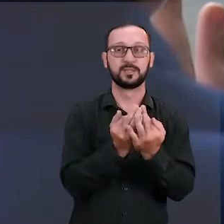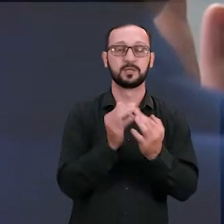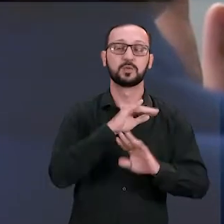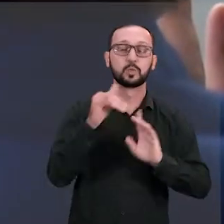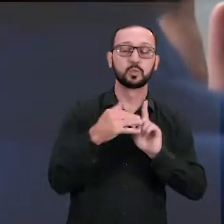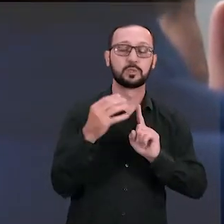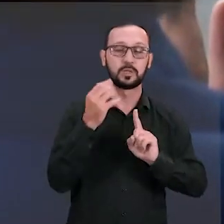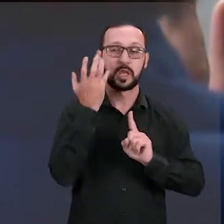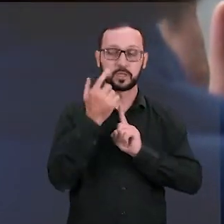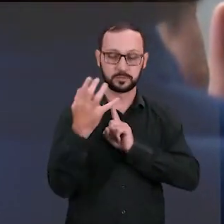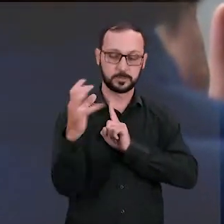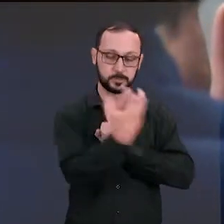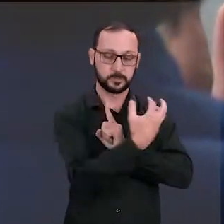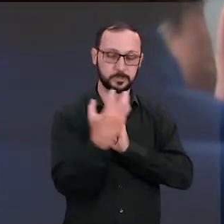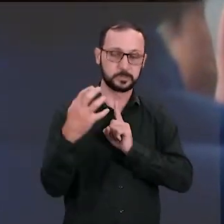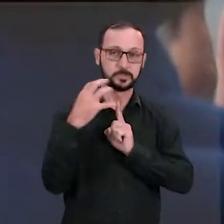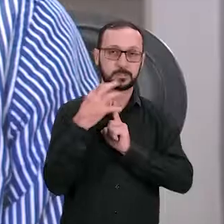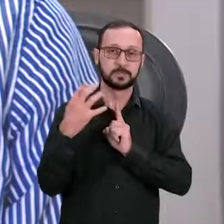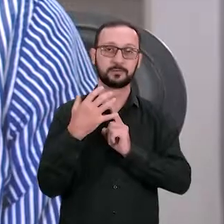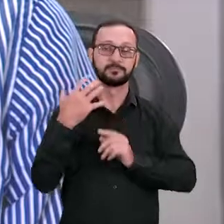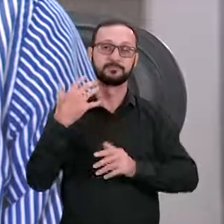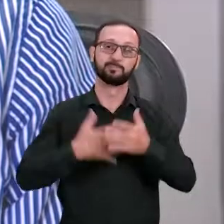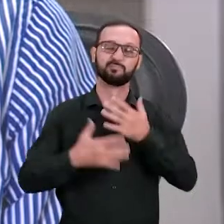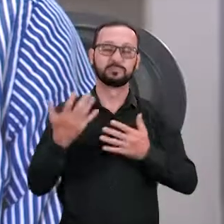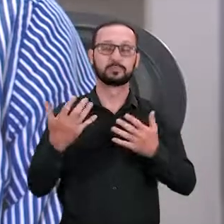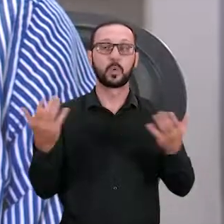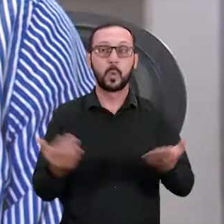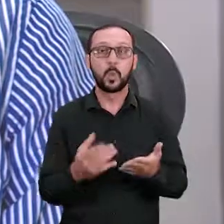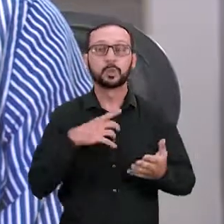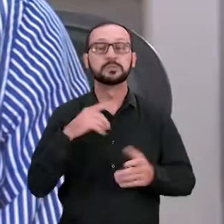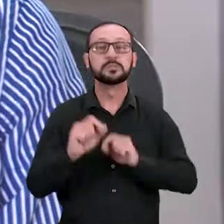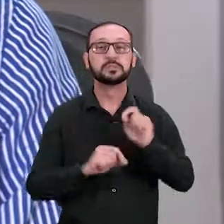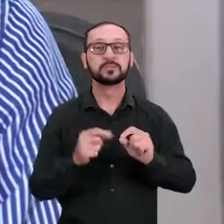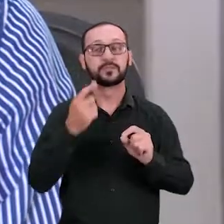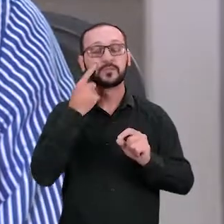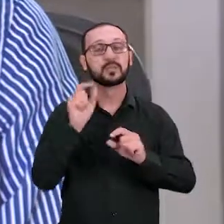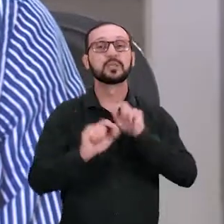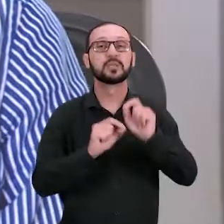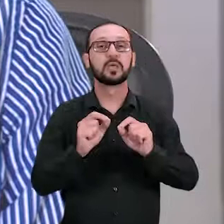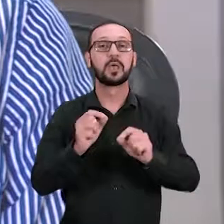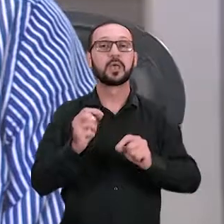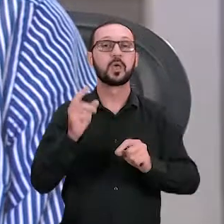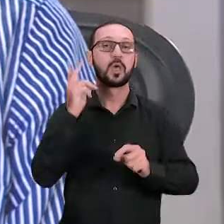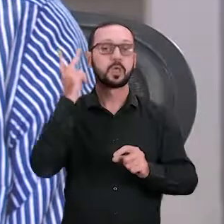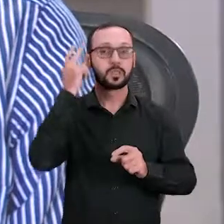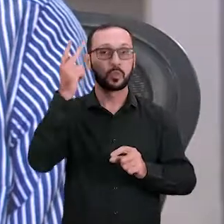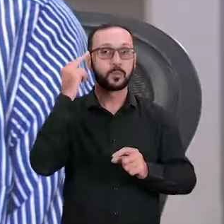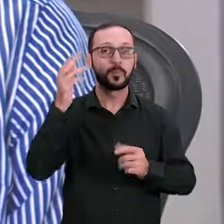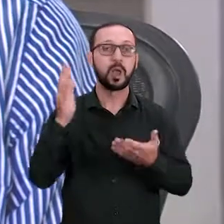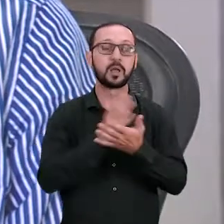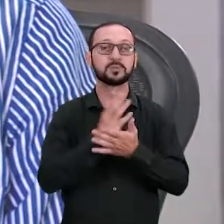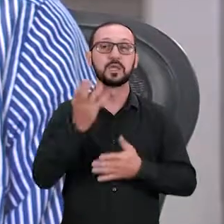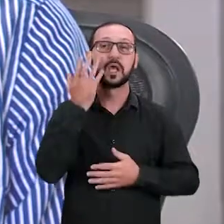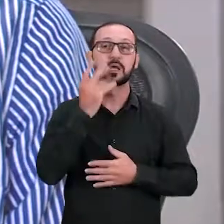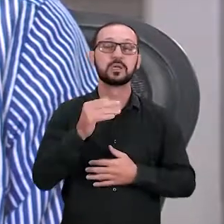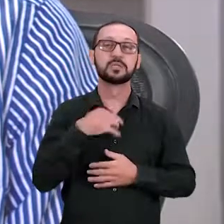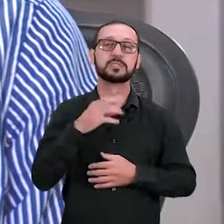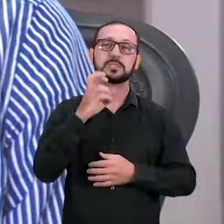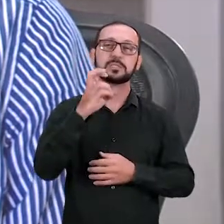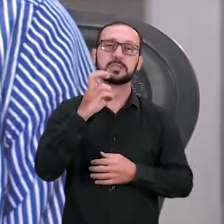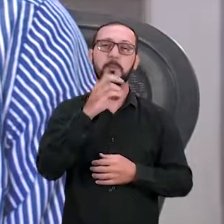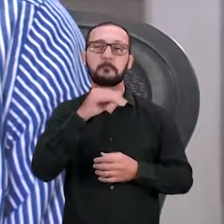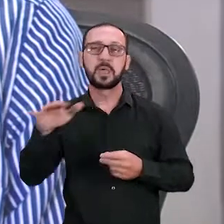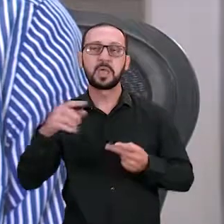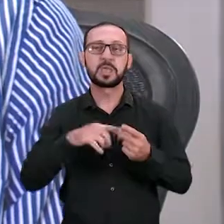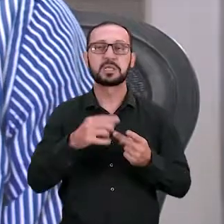tudo interfere na vida dela. Hoje, na atualidade, a gente vê que é comum crianças saírem de casa às 5h30, 6